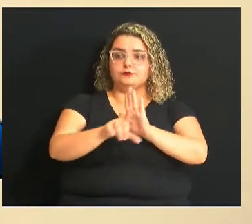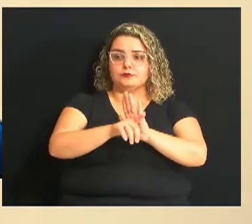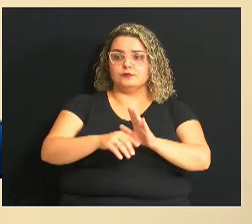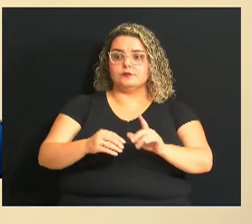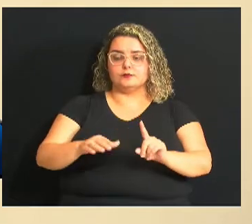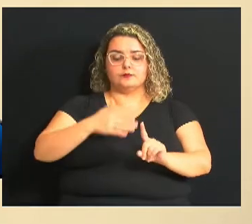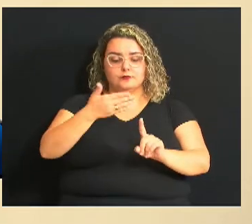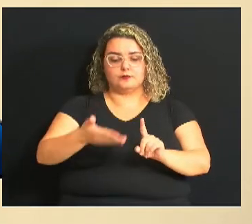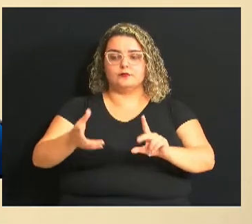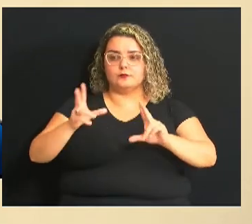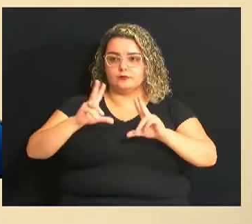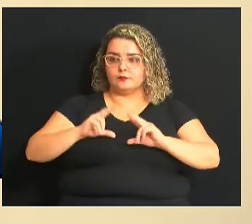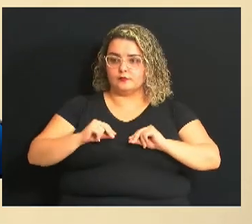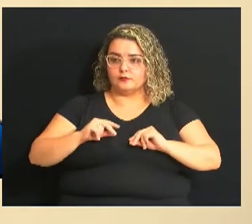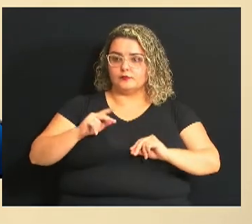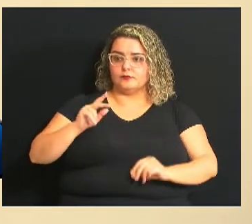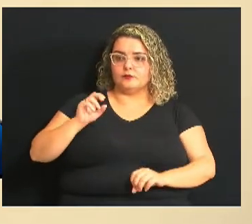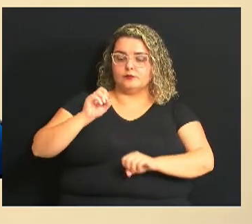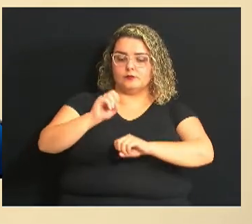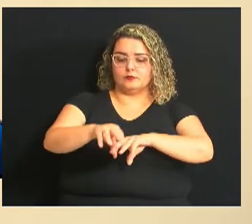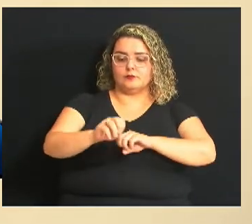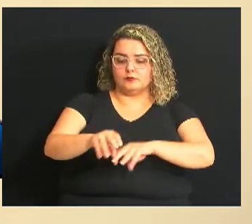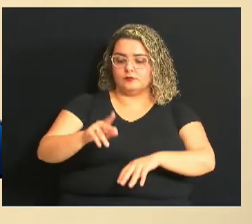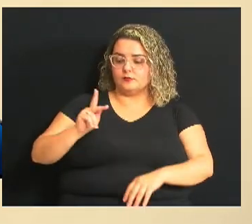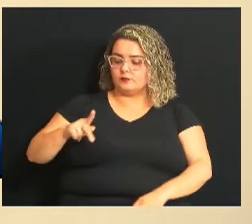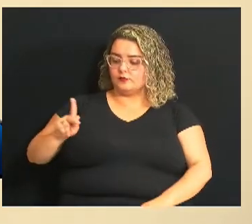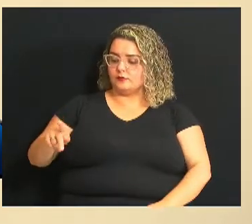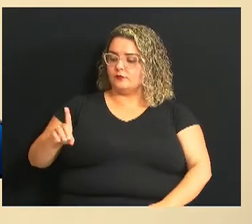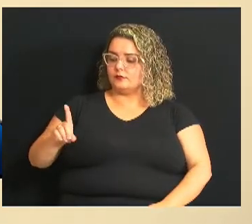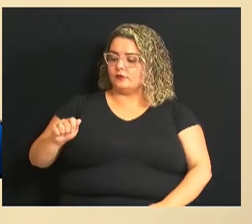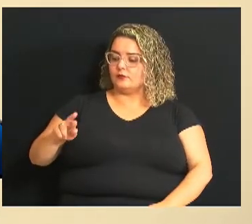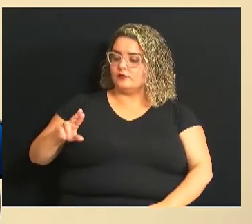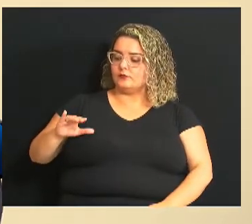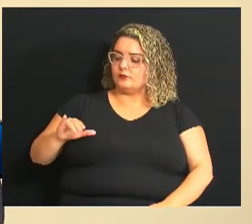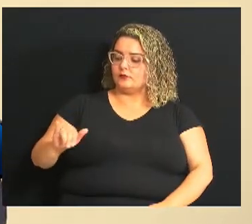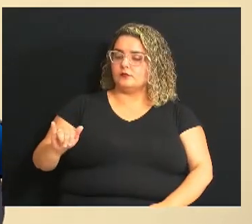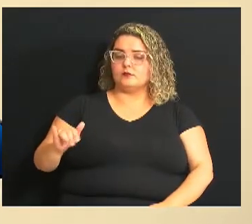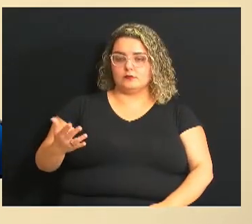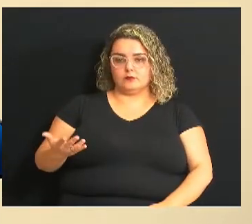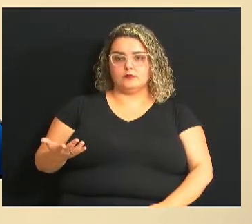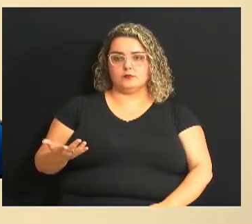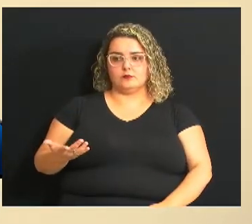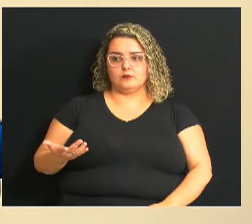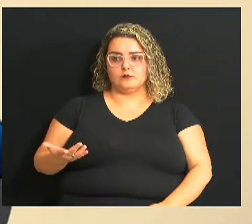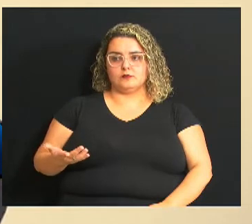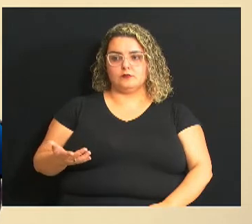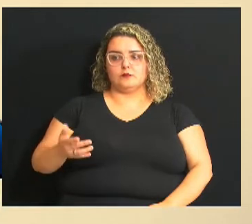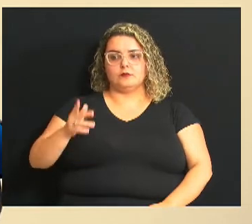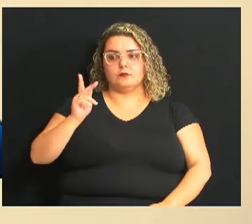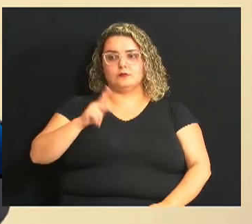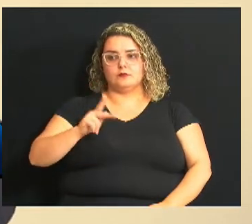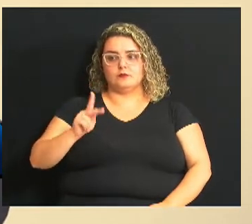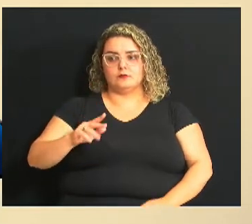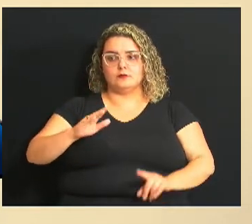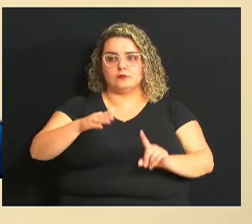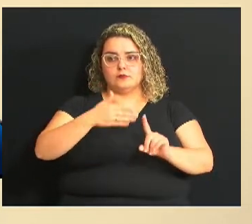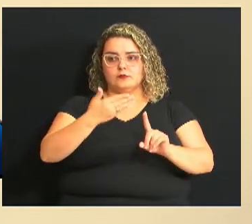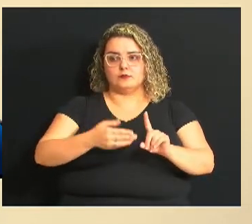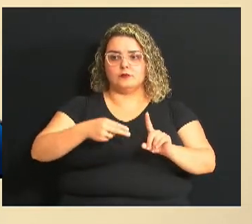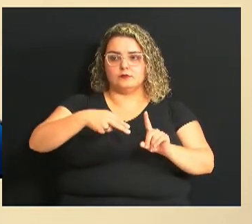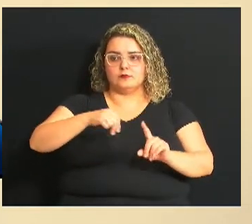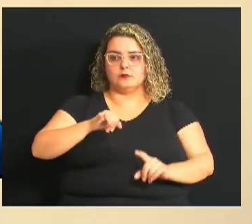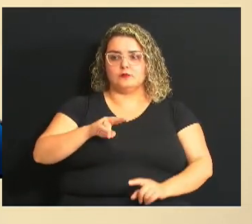concede o mérito educacional professor Darcy Ribeiro ao professor